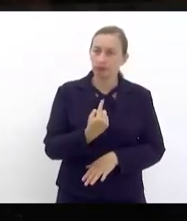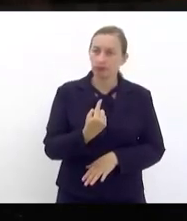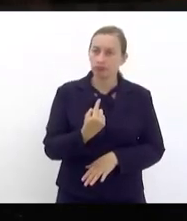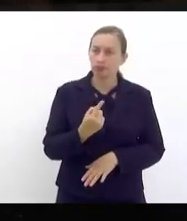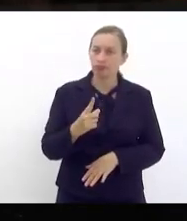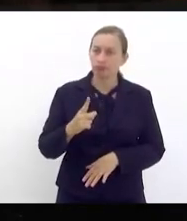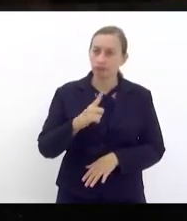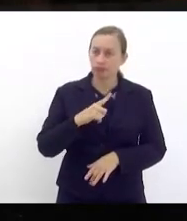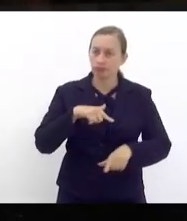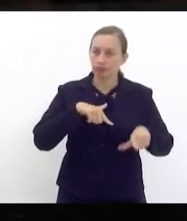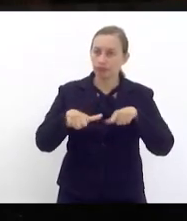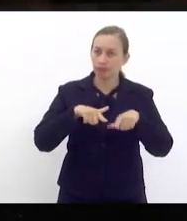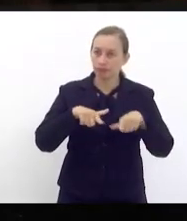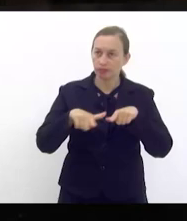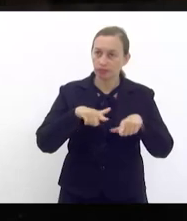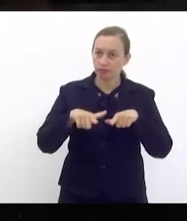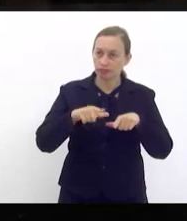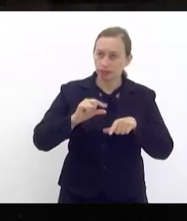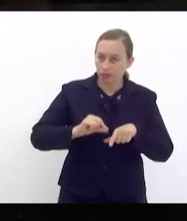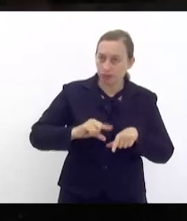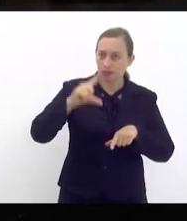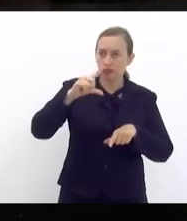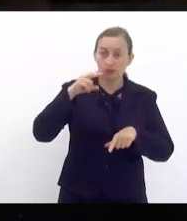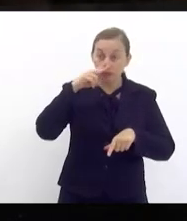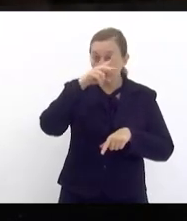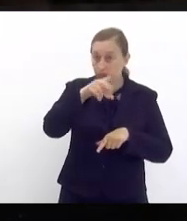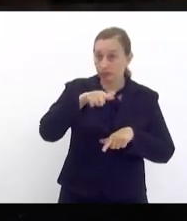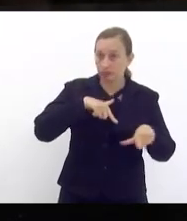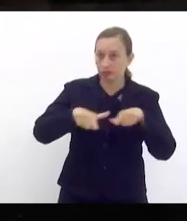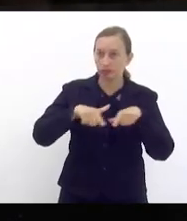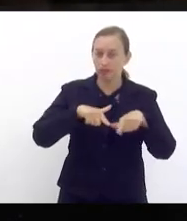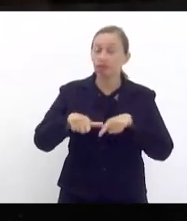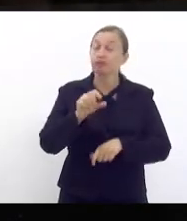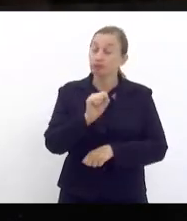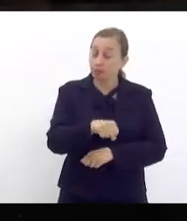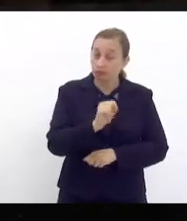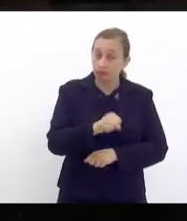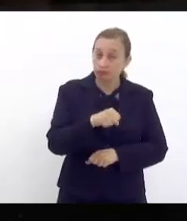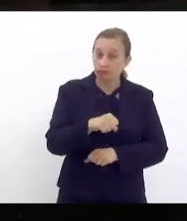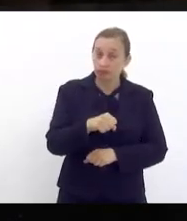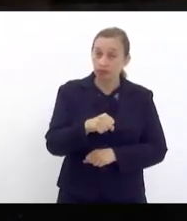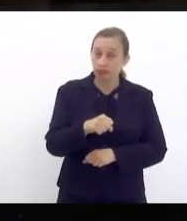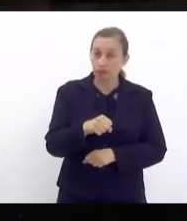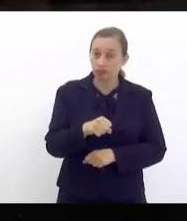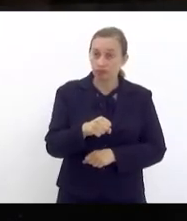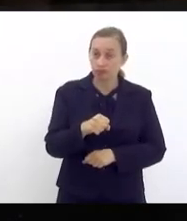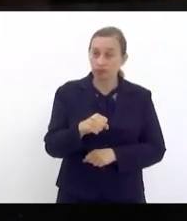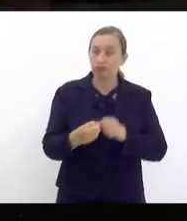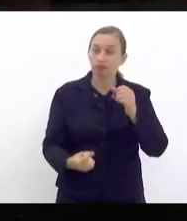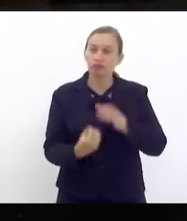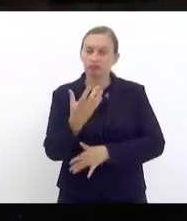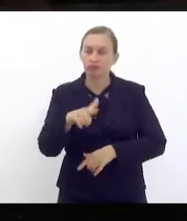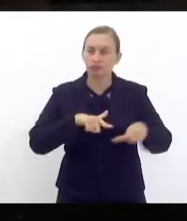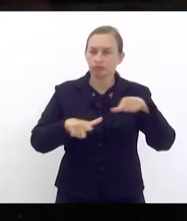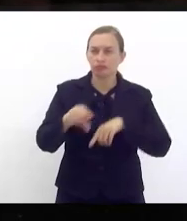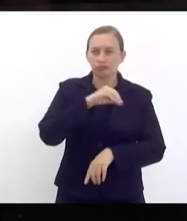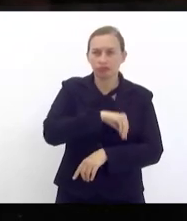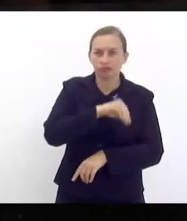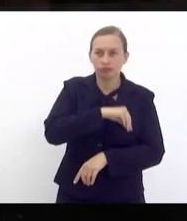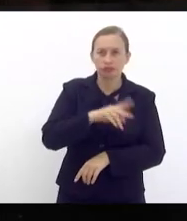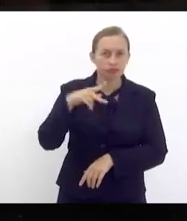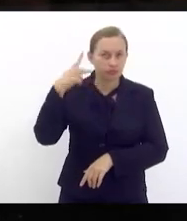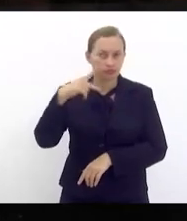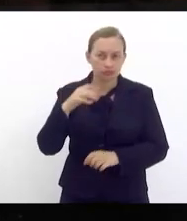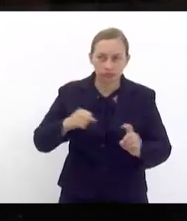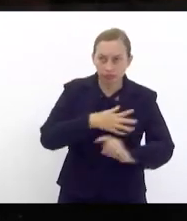gerar emprego, renda e aumentar o valor médio da força de trabalho, porque essa, sim, além de ser geração de emprego e renda, a maior política